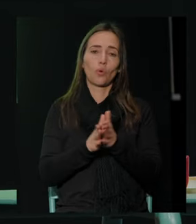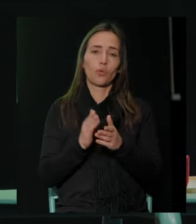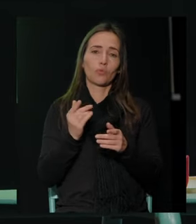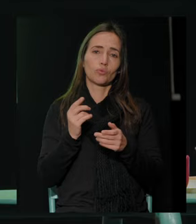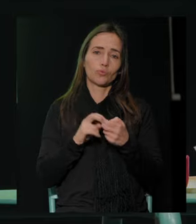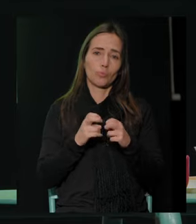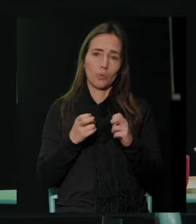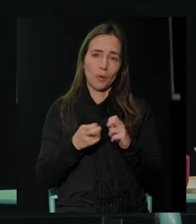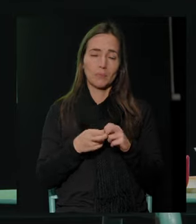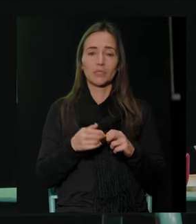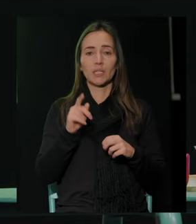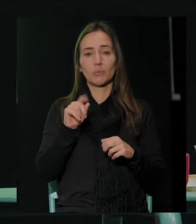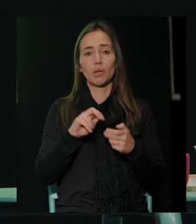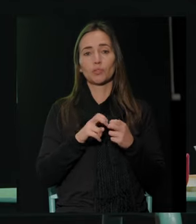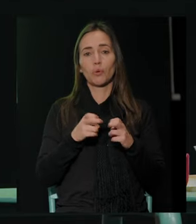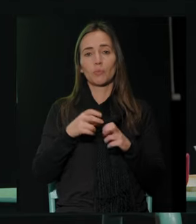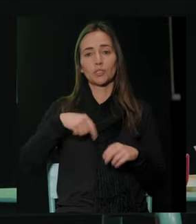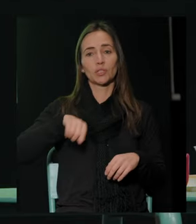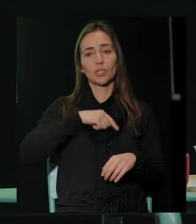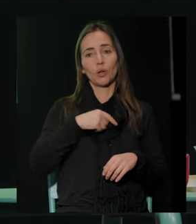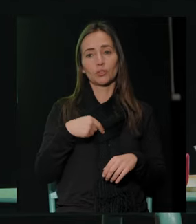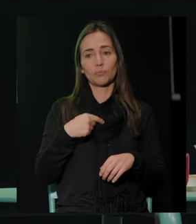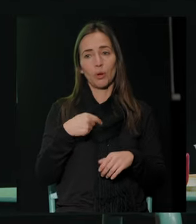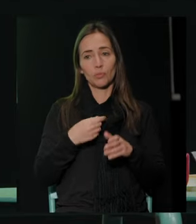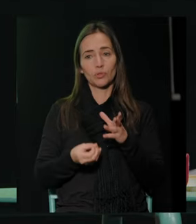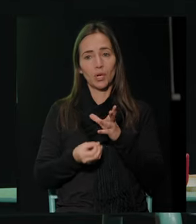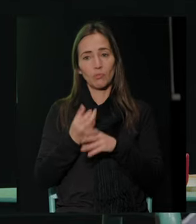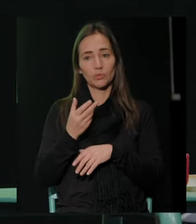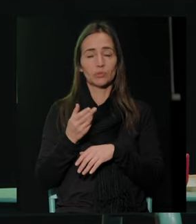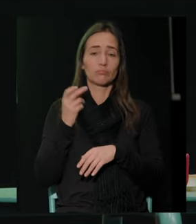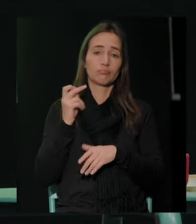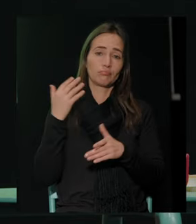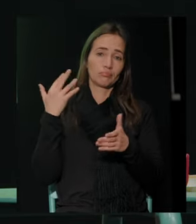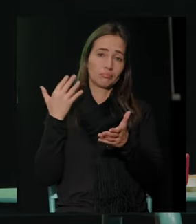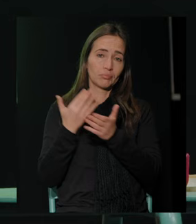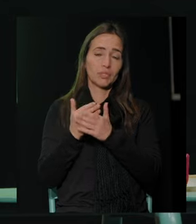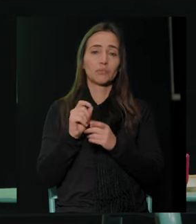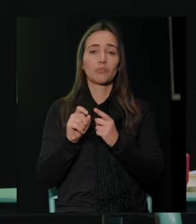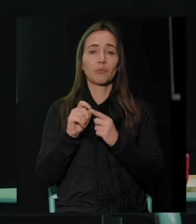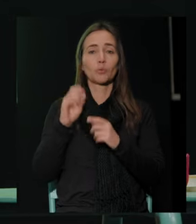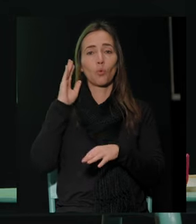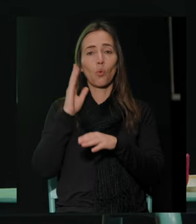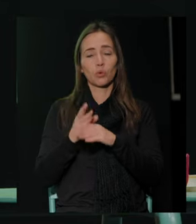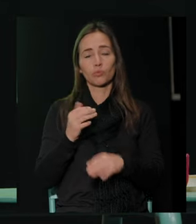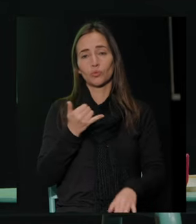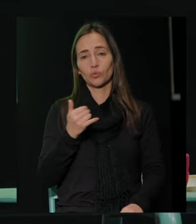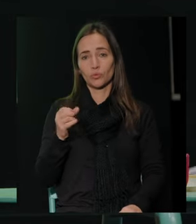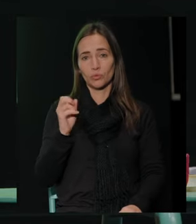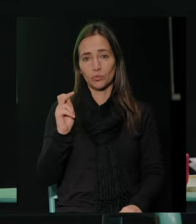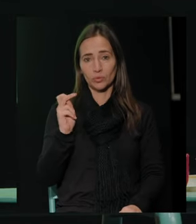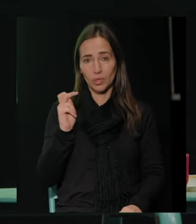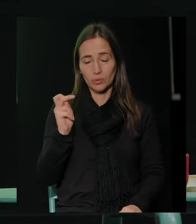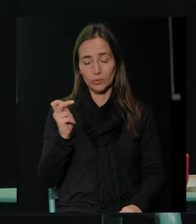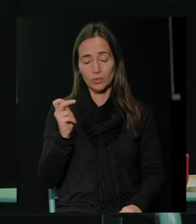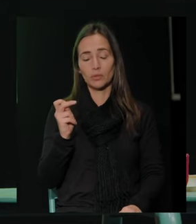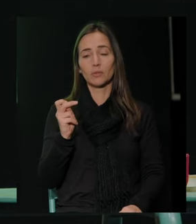problema, incluindo os problemas que nós próprios fomos criando ao longo das décadas, em particular nos últimos dois séculos. Esta é